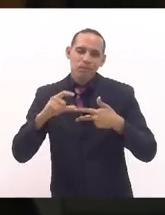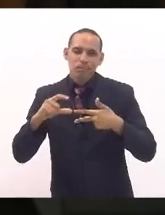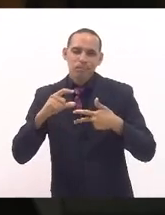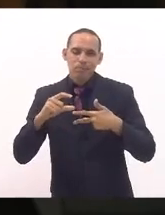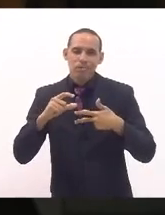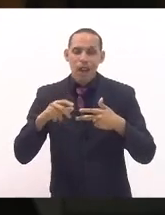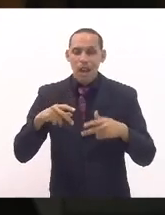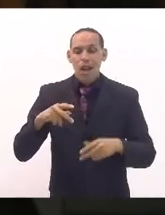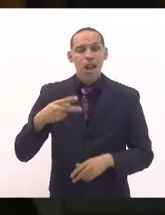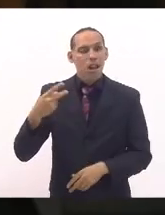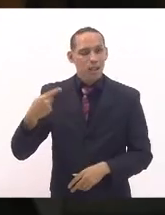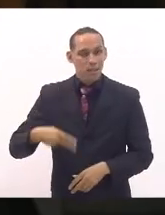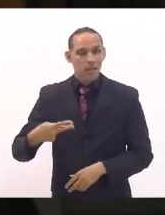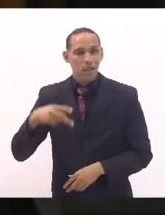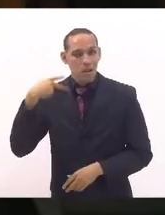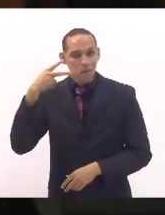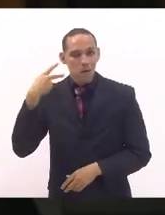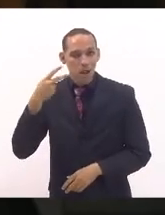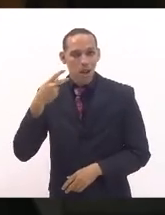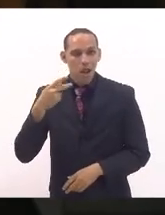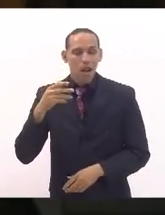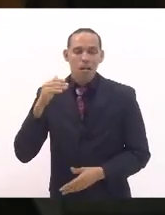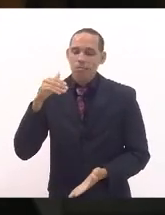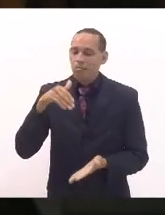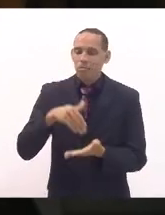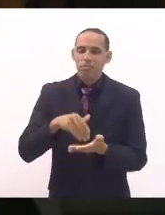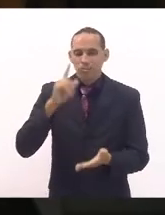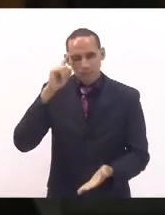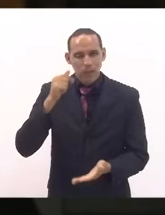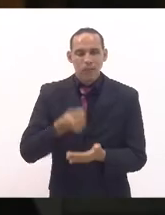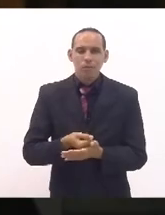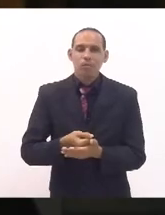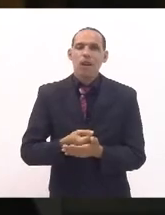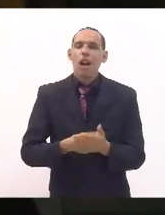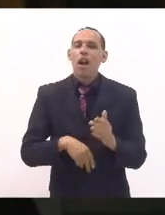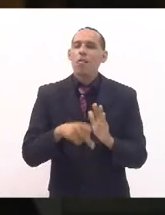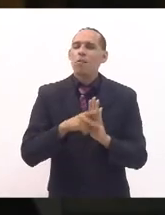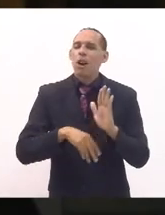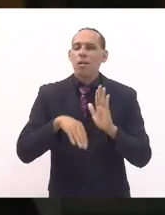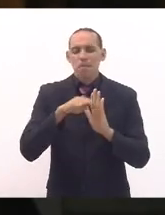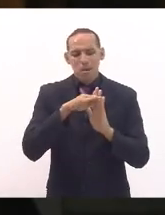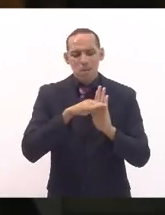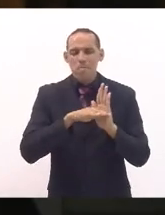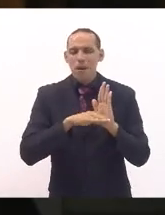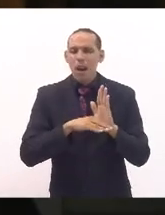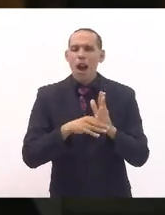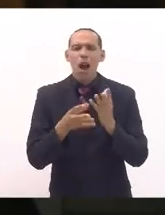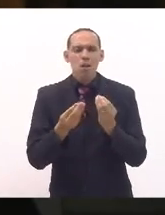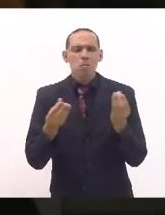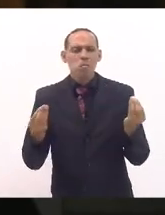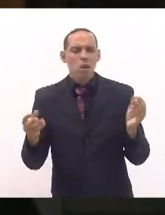final. O projeto foi a pauta, recebeu